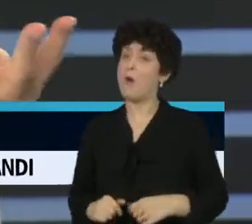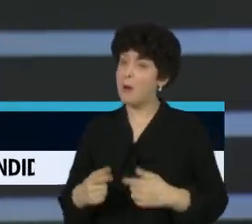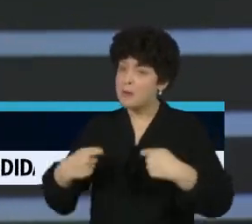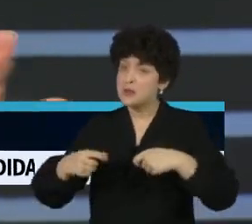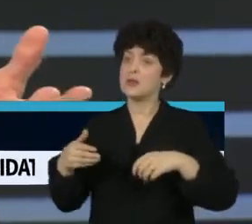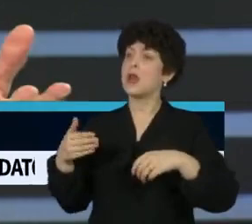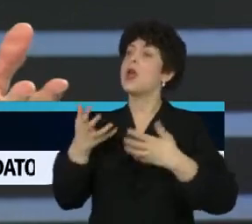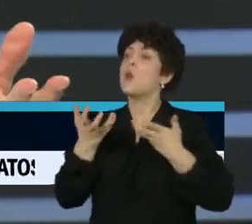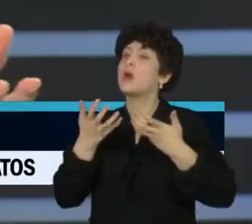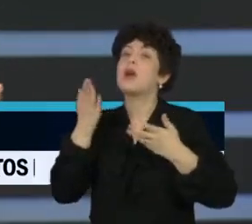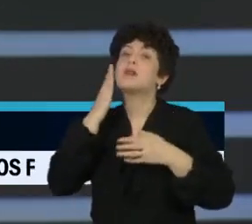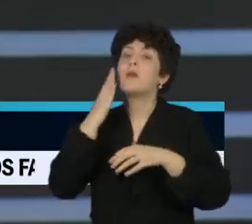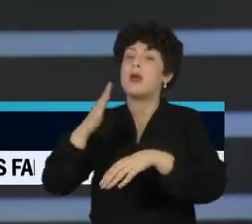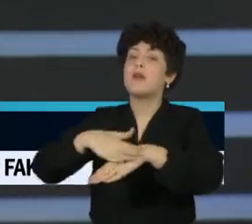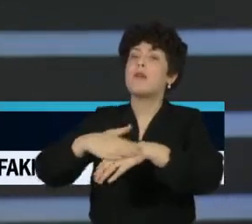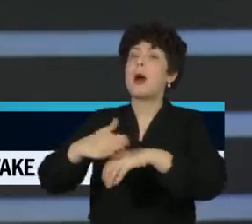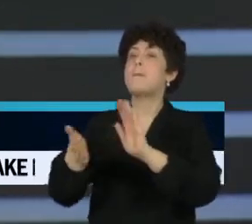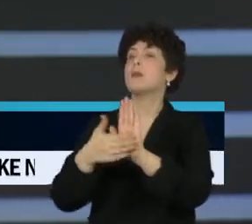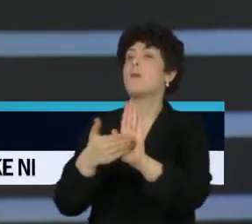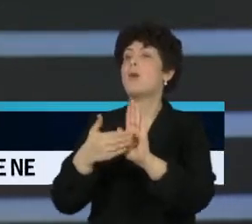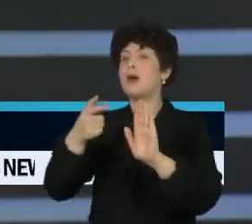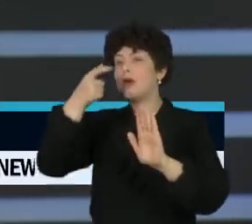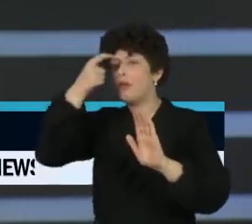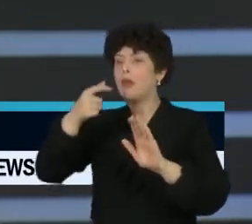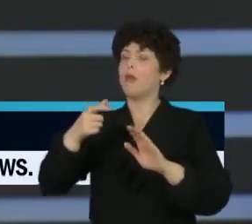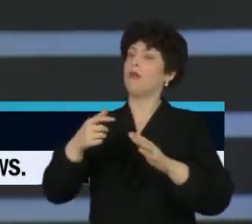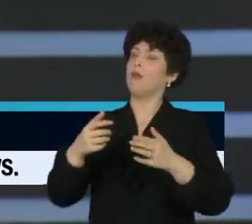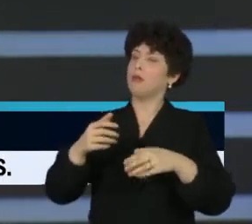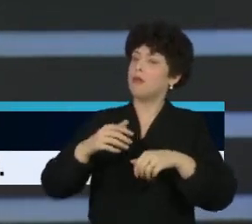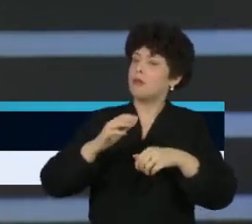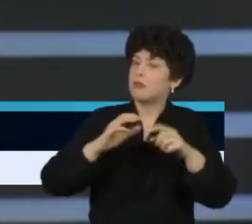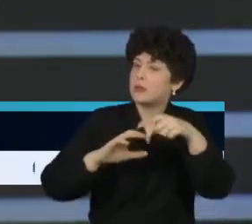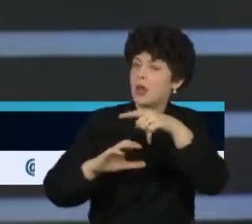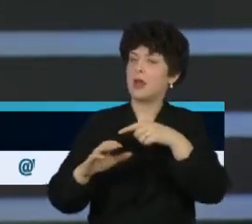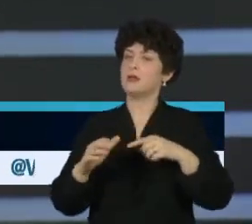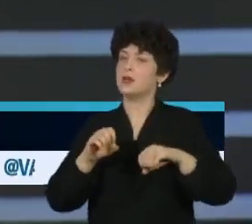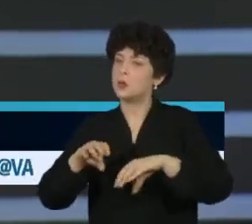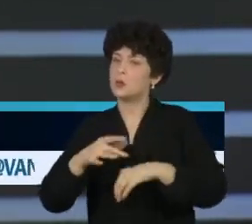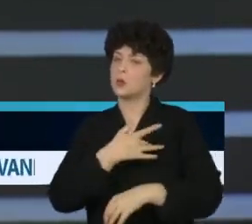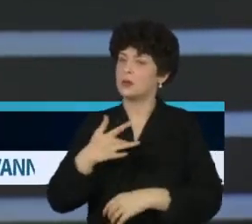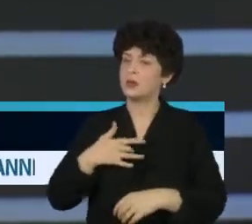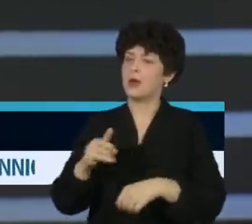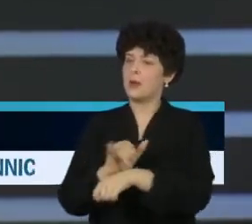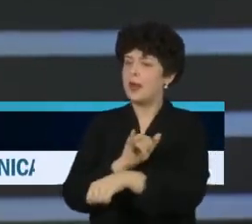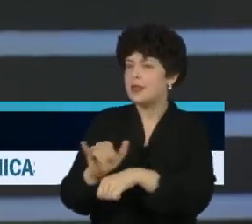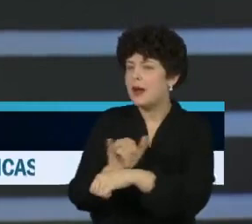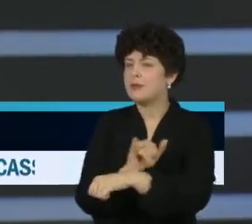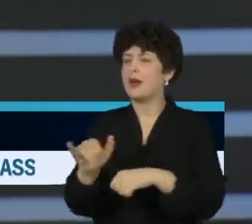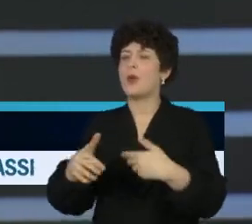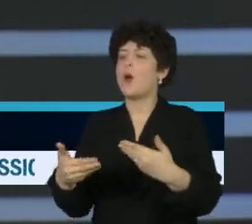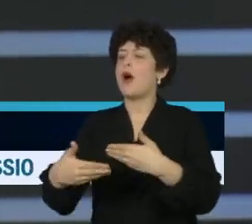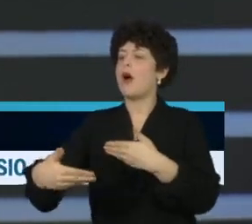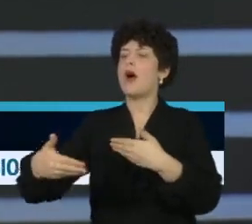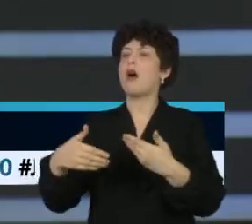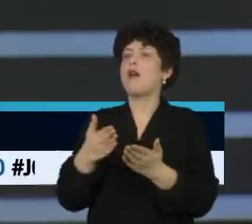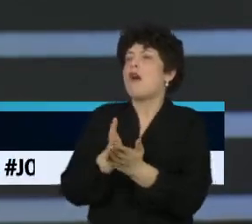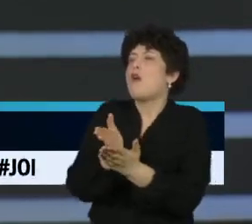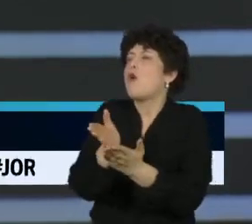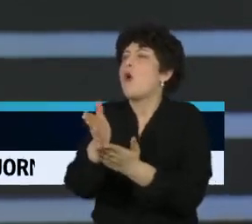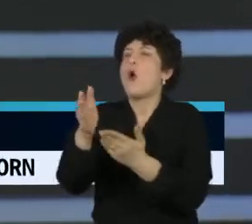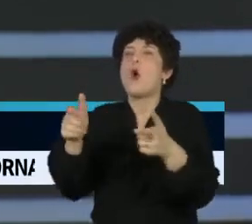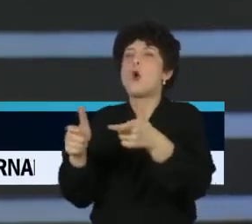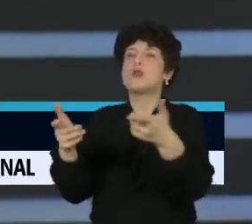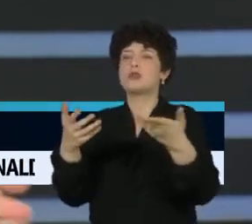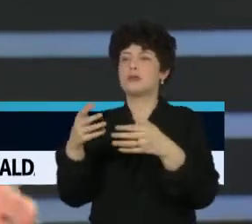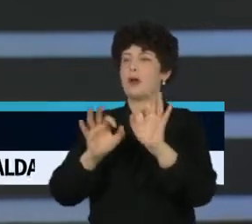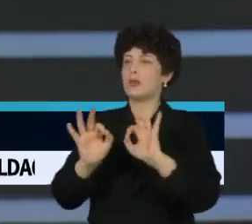saber o que o próximo presidente vai fazer com ciência, Sim. tecnologia, saúde, educação, uhum. planejamento estratégico. Para onde? Para onde nós vamos? Qual é o projeto de